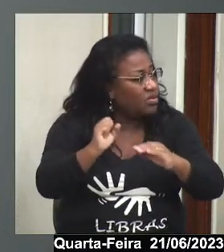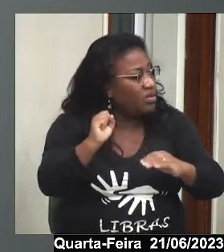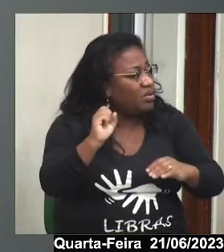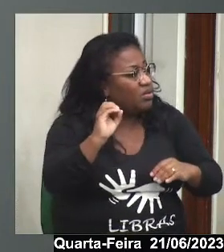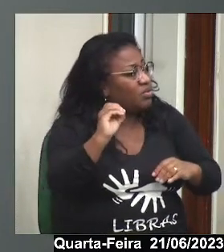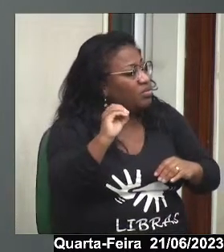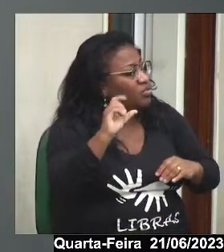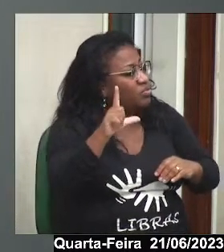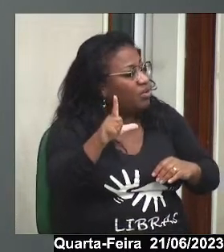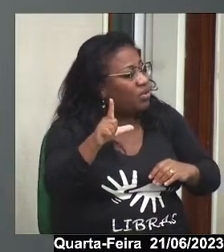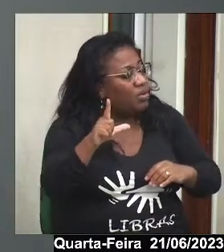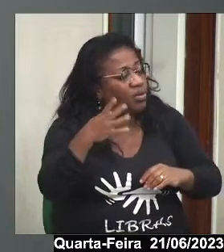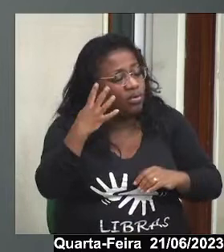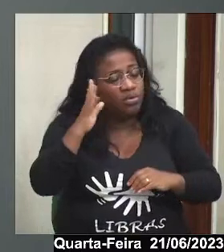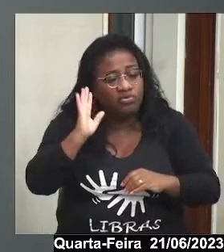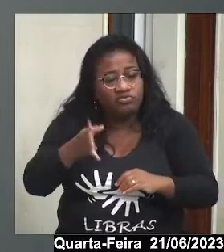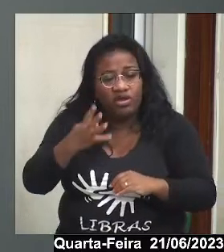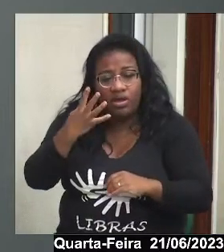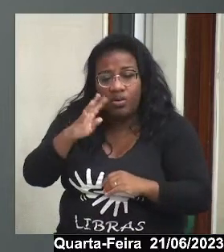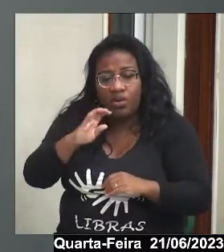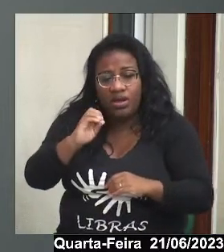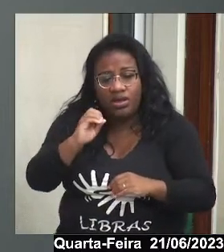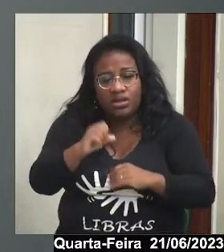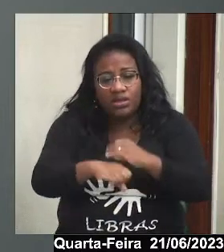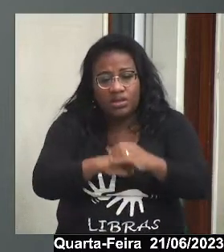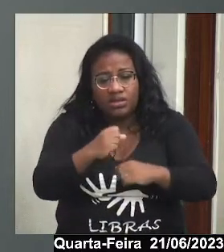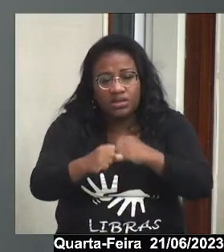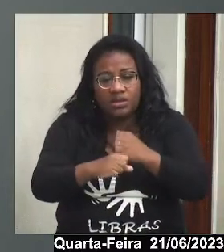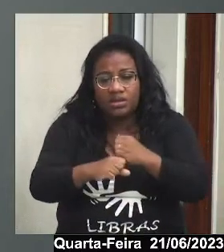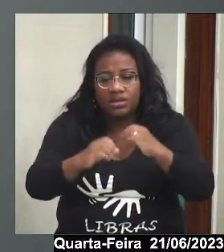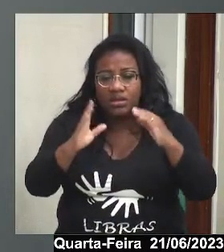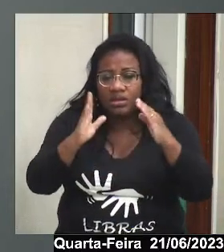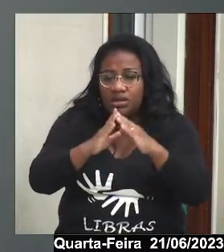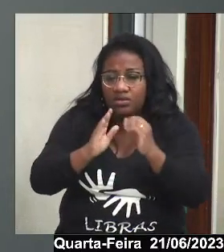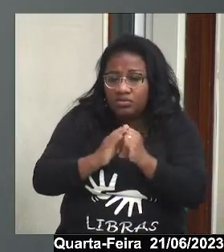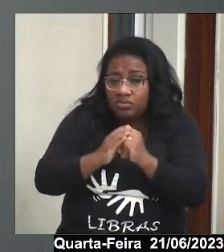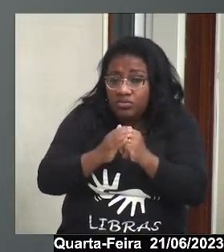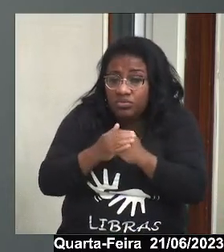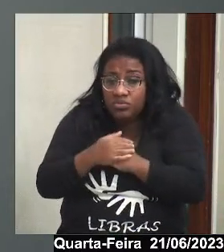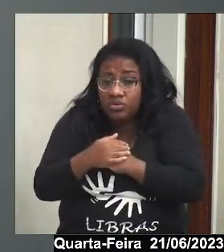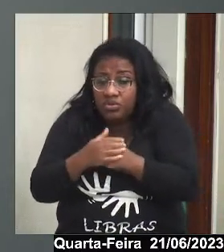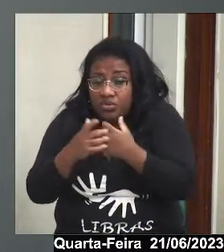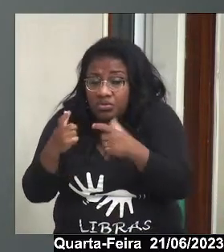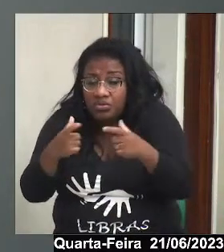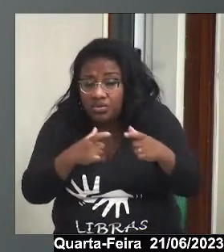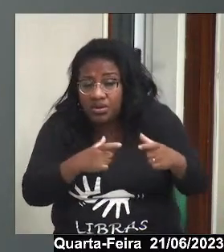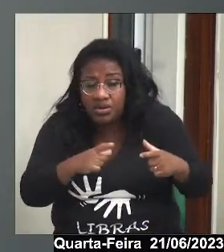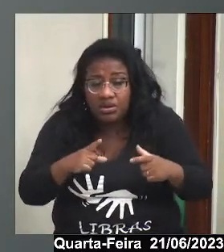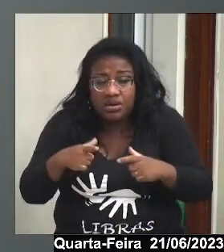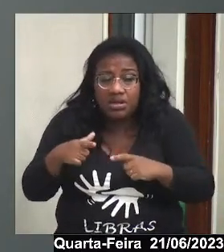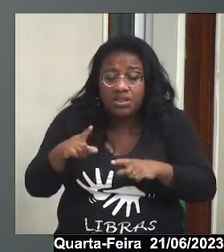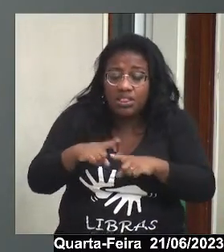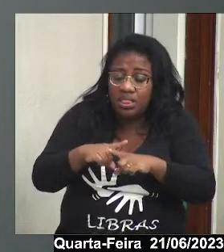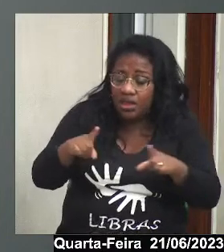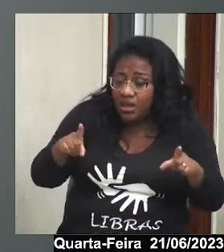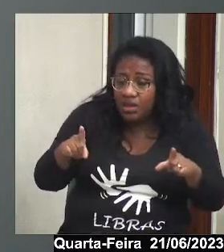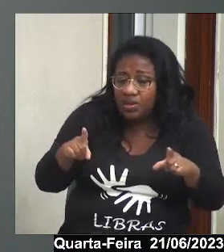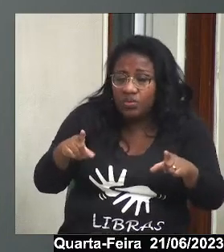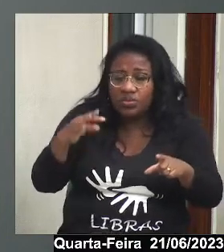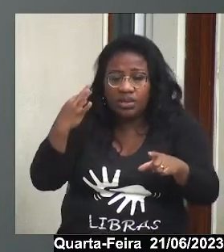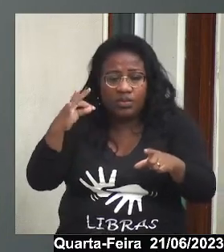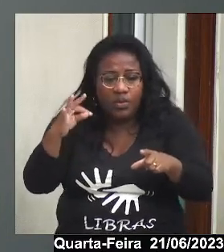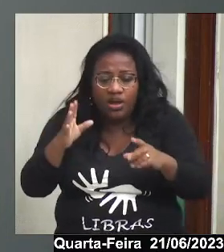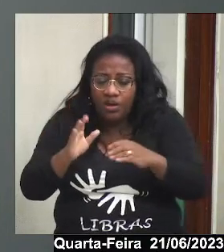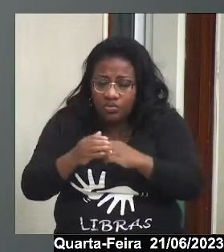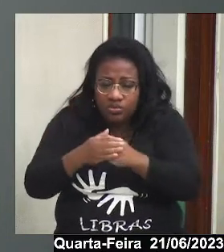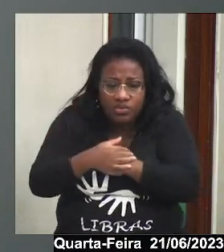quem me conhece sabe, eu moro na mesma casa, no mesmo terreno, no mesmo local. Eu não fui me esconder no Morumbi, eu não fui me esconder no Tabuão, eu não